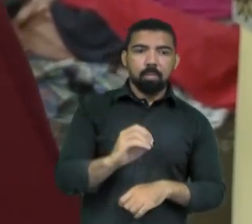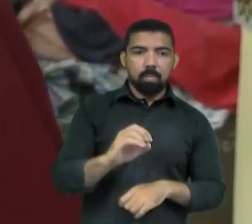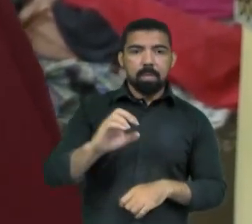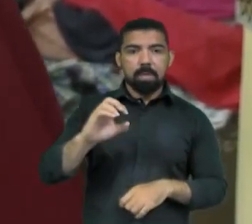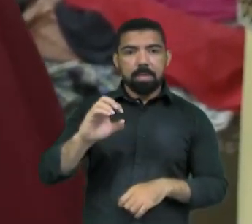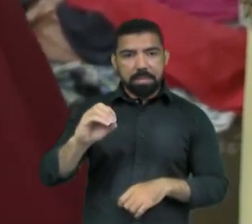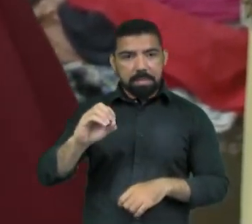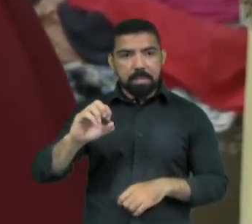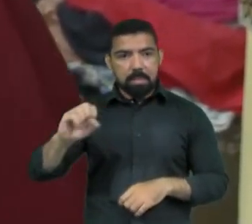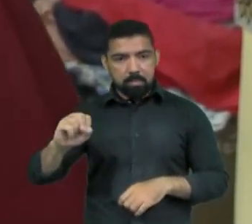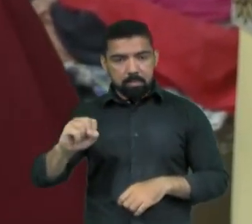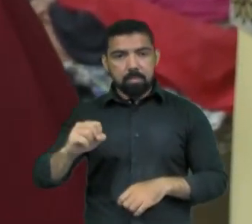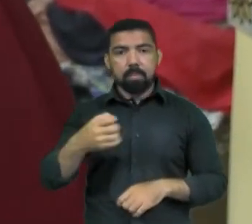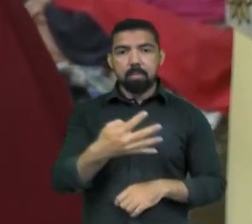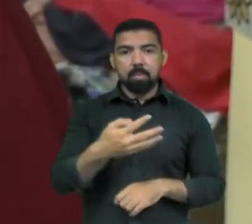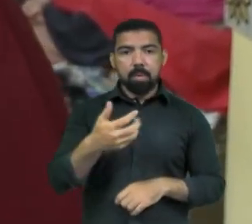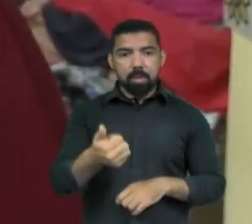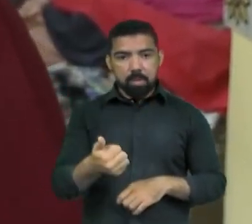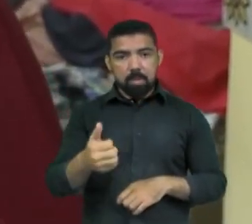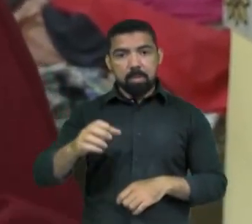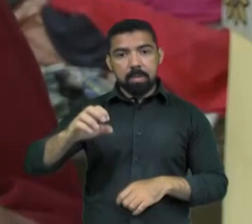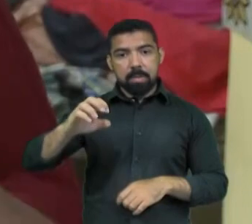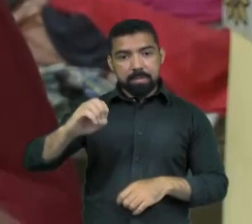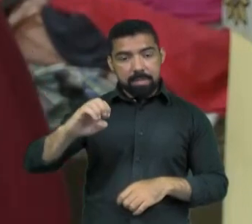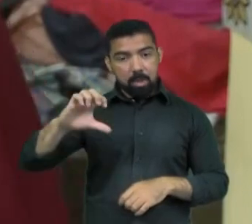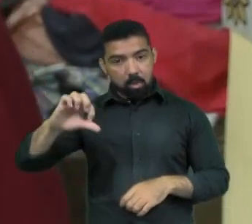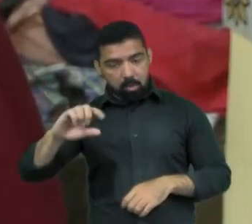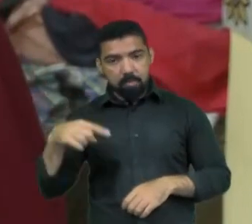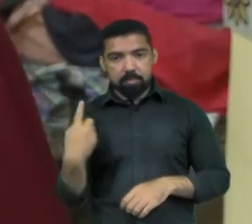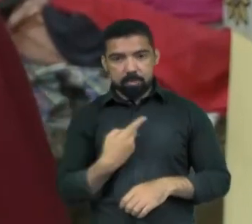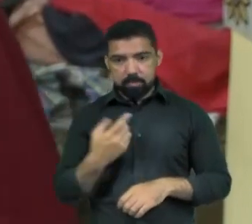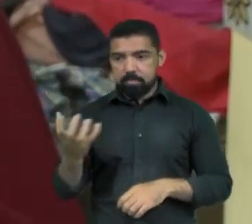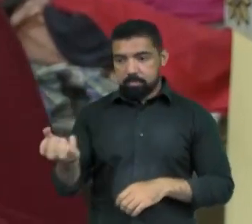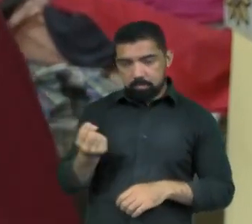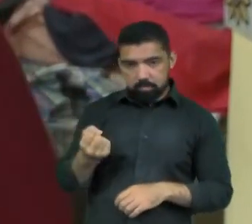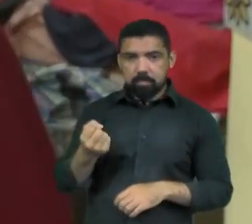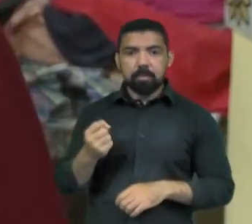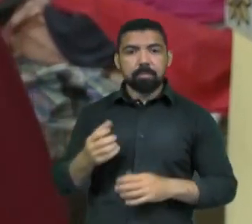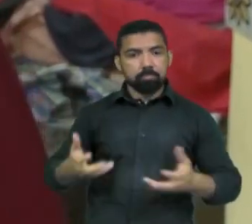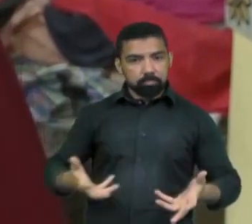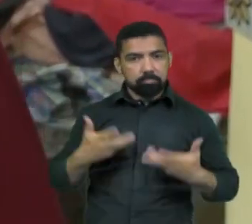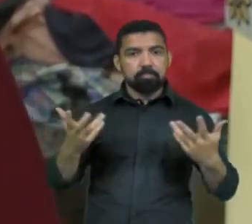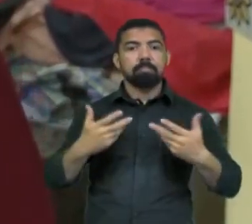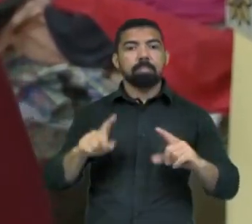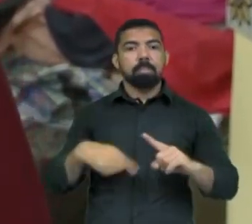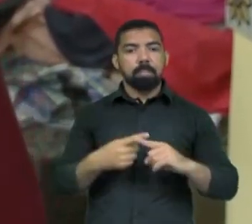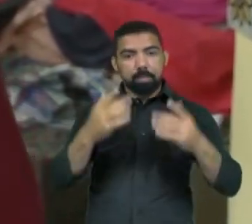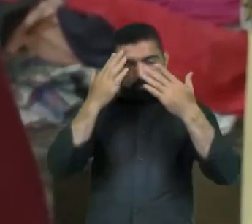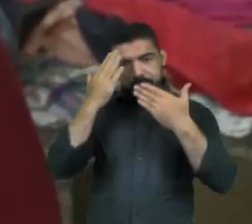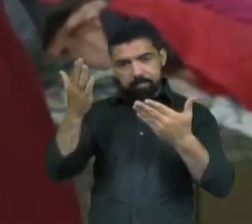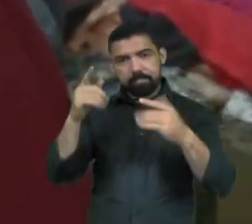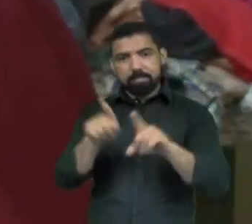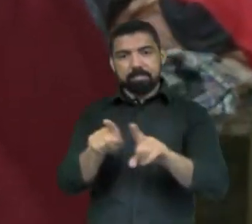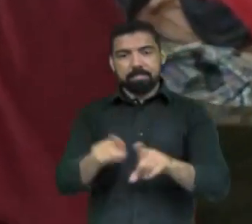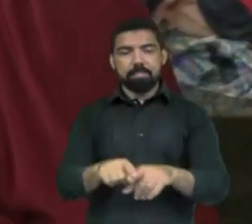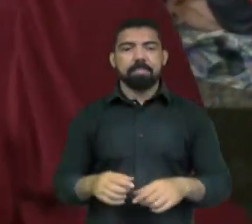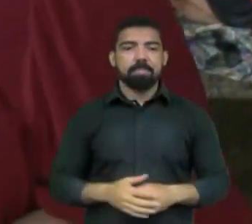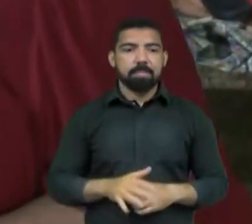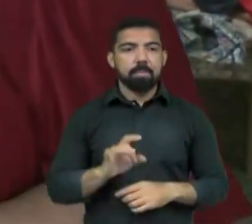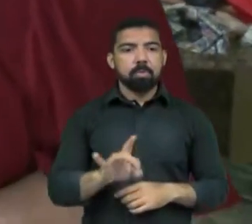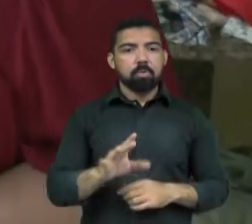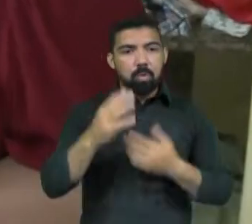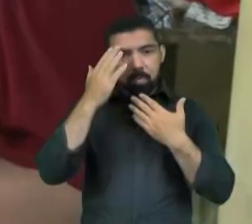4008-4109 e a gente agenda a coleta da sua doação e vai pegar com a maior alegria e com muita gratidão também. Então, só repetindo o telefone, é